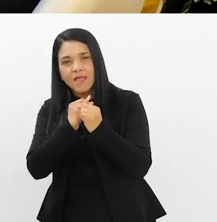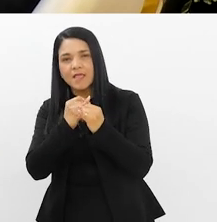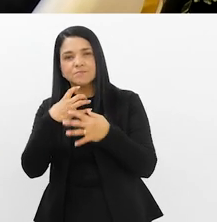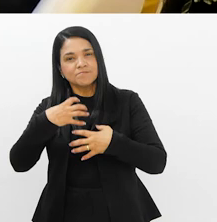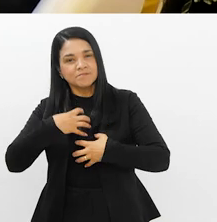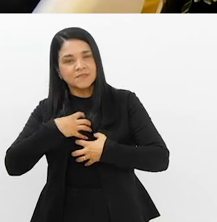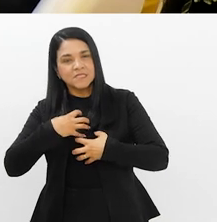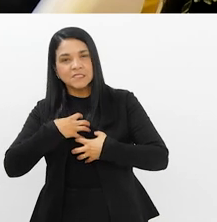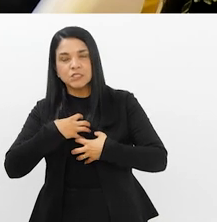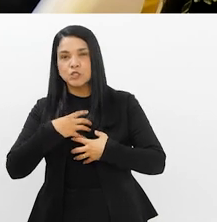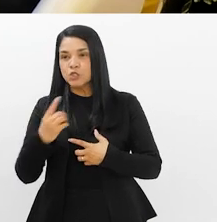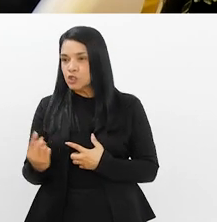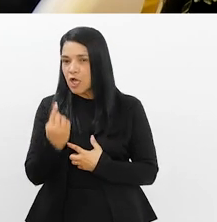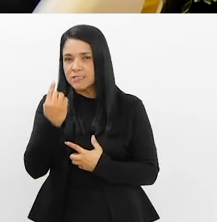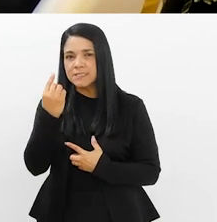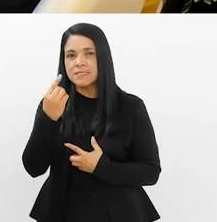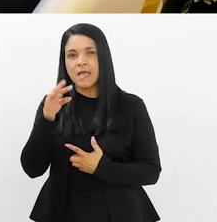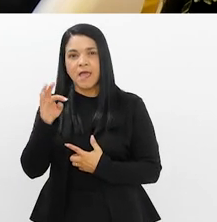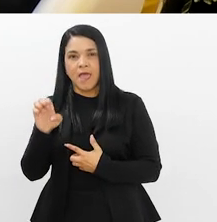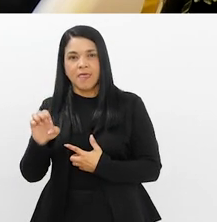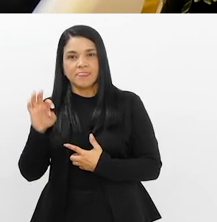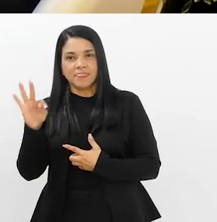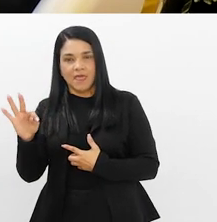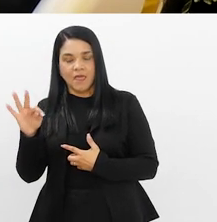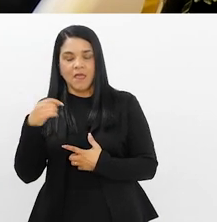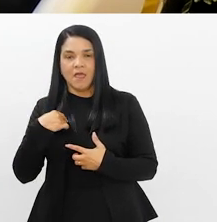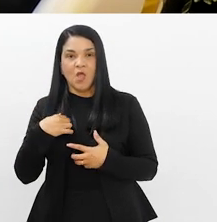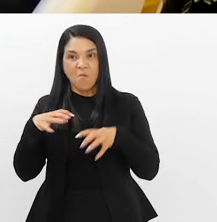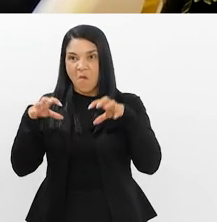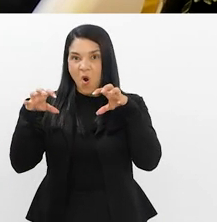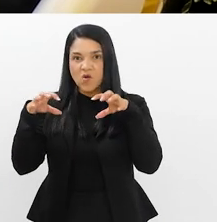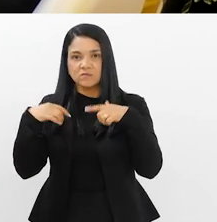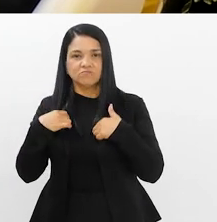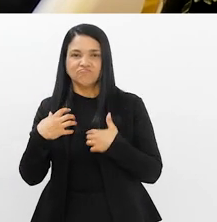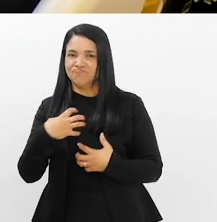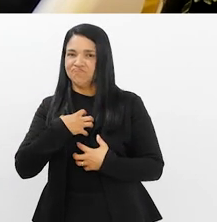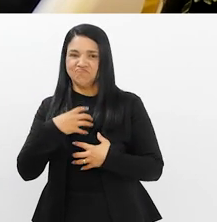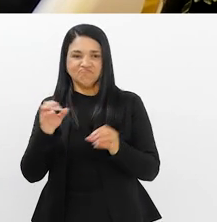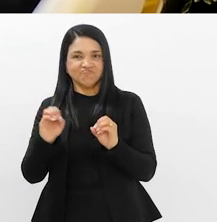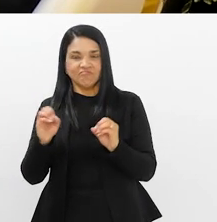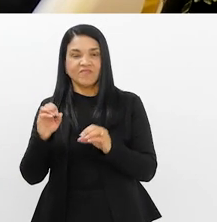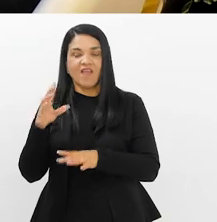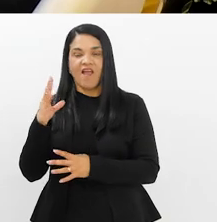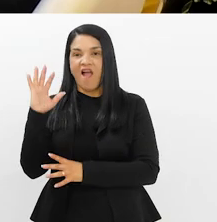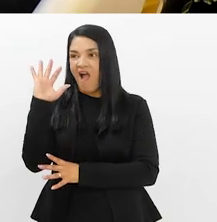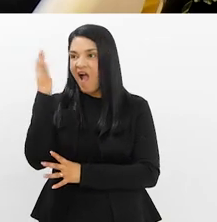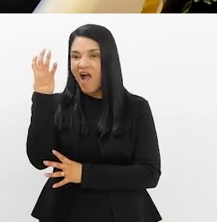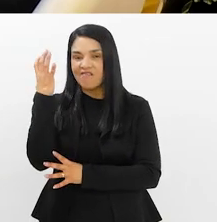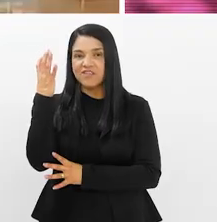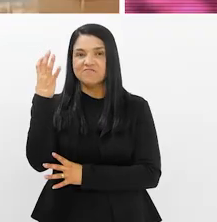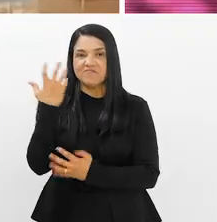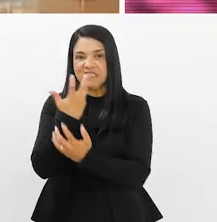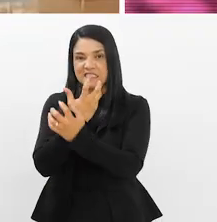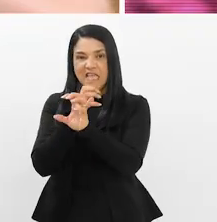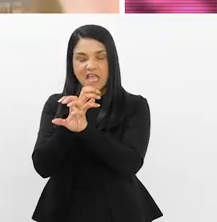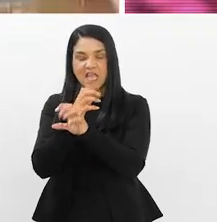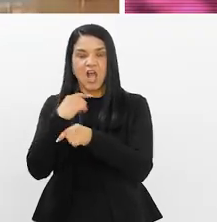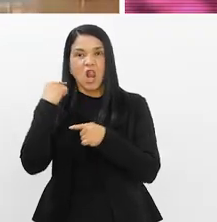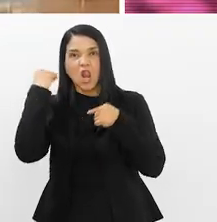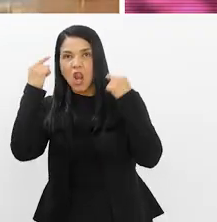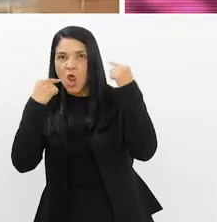canal, nossa, me achei, não me sinto mais um ET, não me sinto mais um monstro, que são coisas que a gente ouve, né? Árvore seca, monstro,